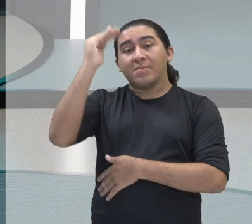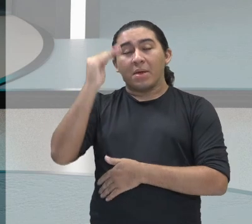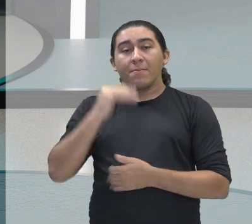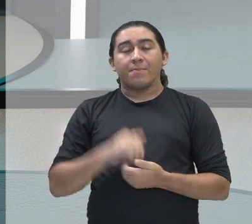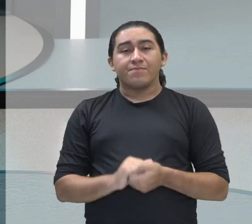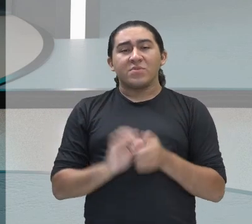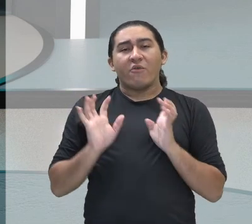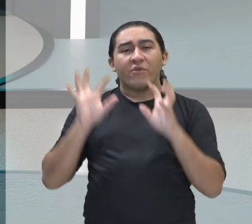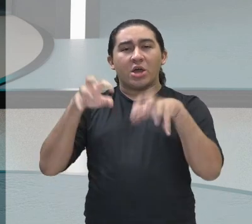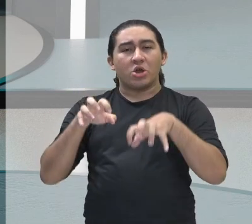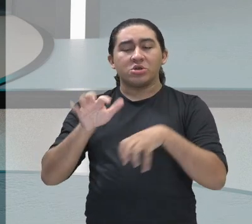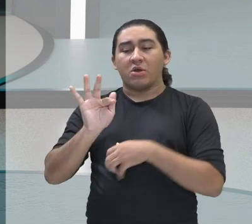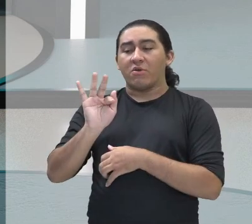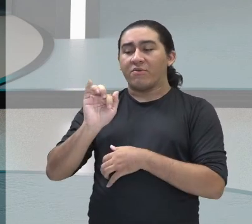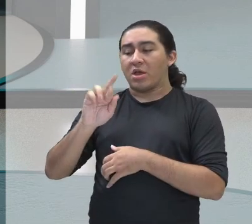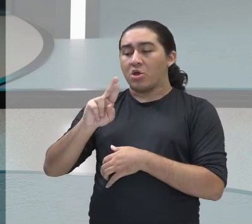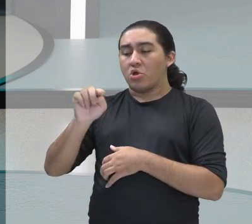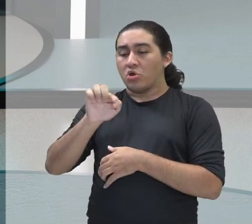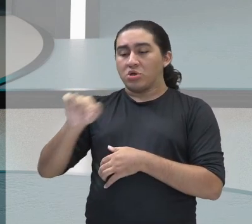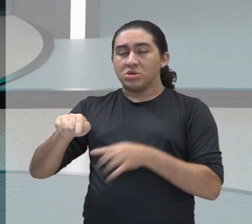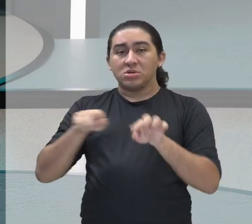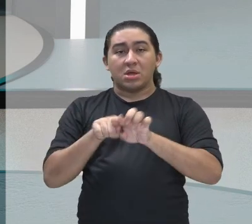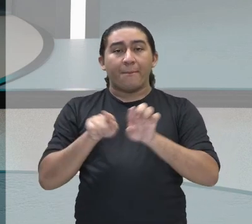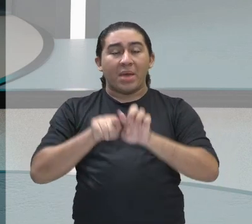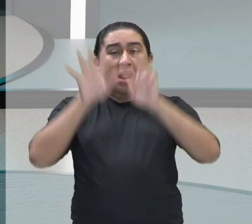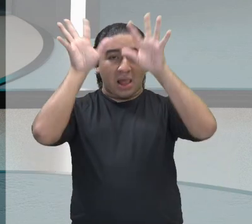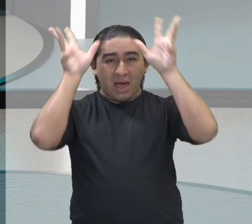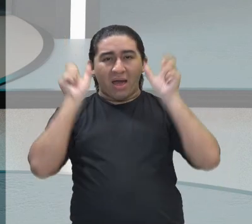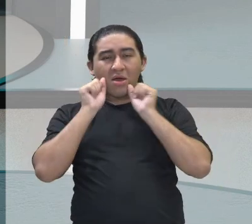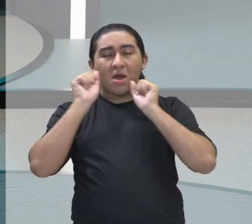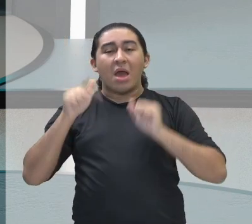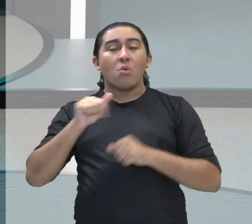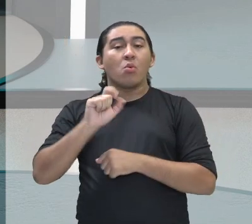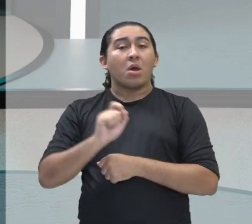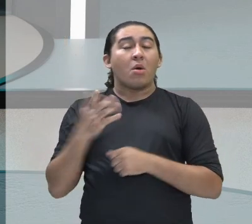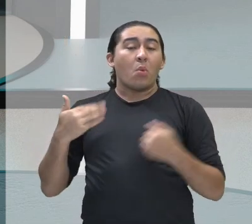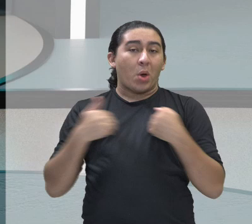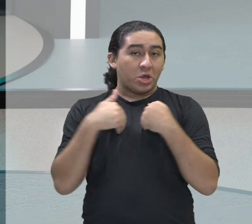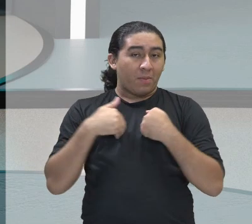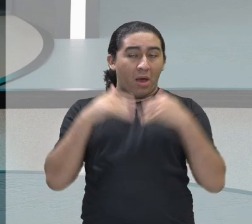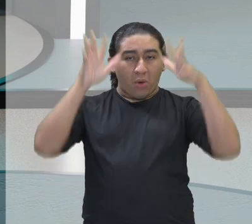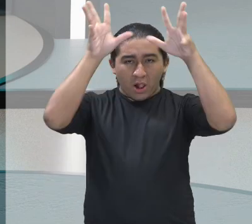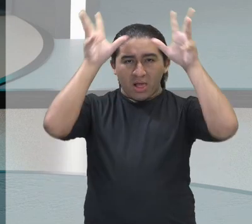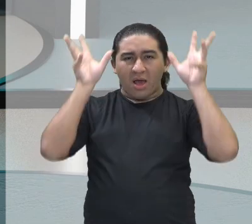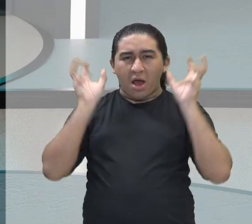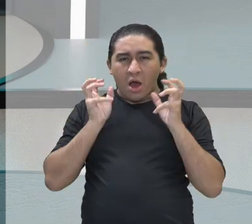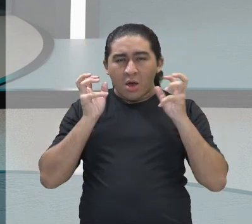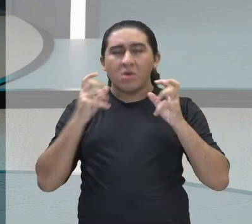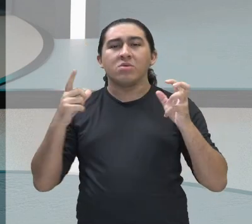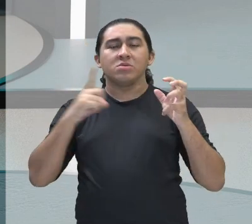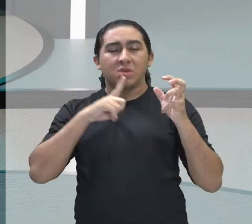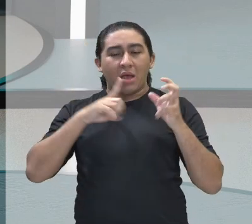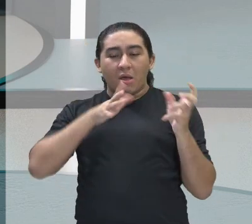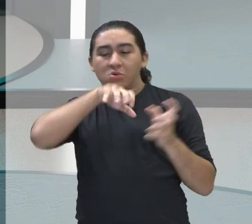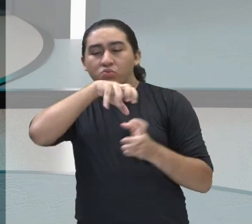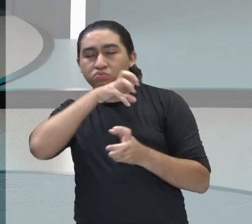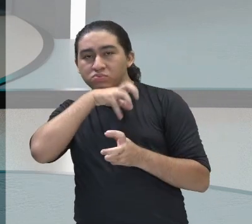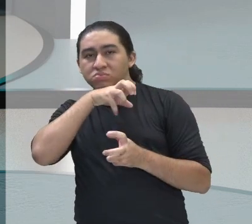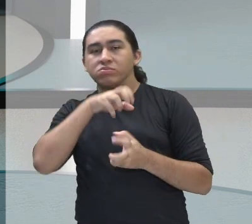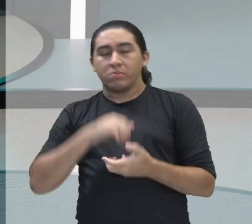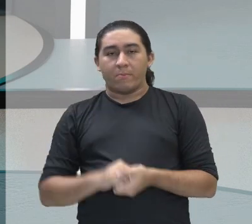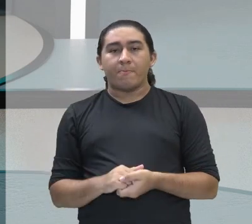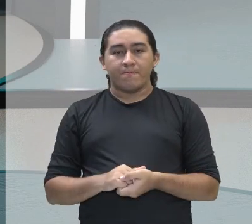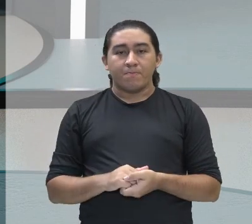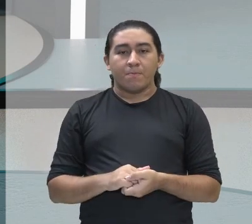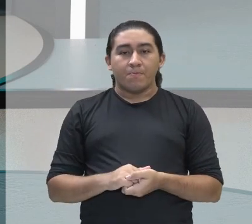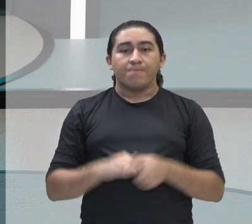é feroz, lion é o substantivo, né? E first, que é o seu adjetivo aqui, né? Ele está